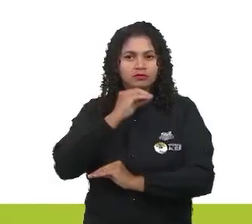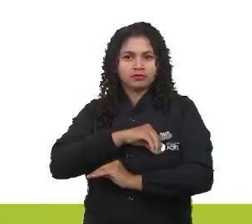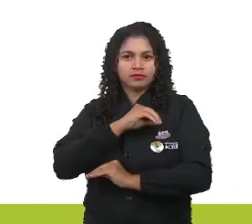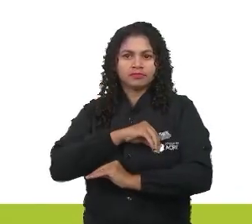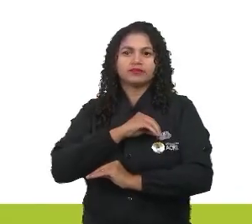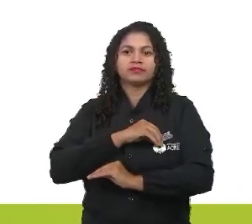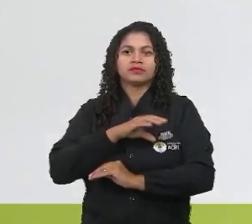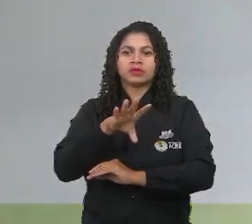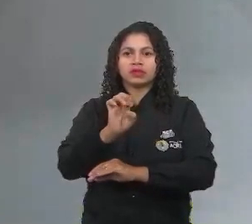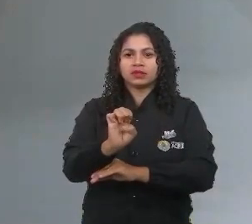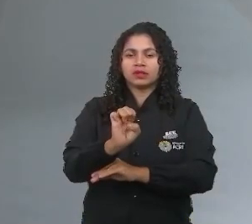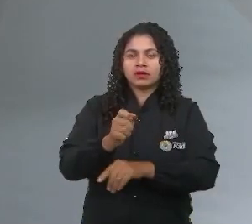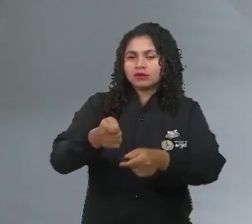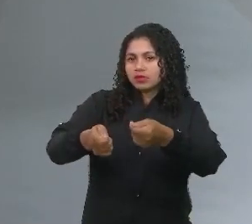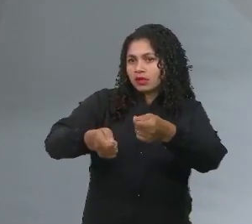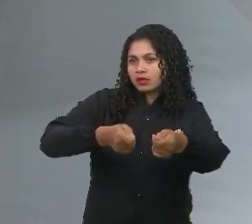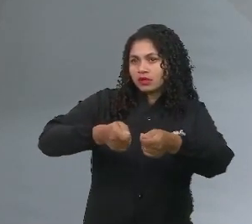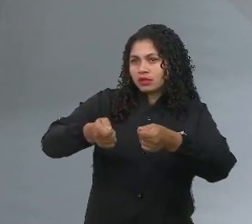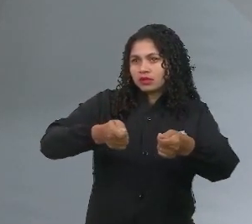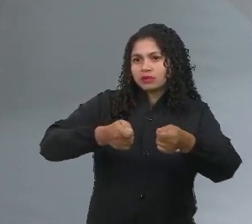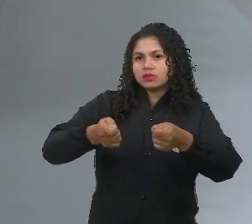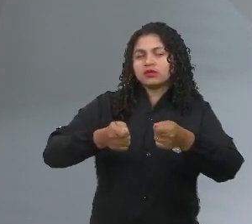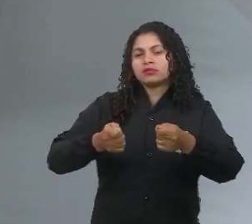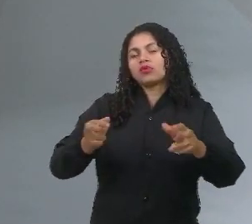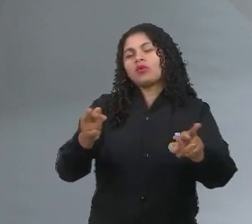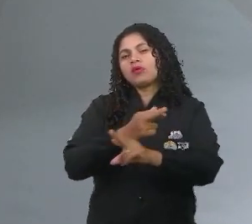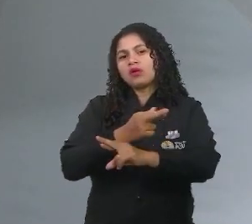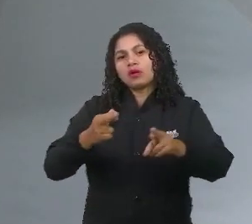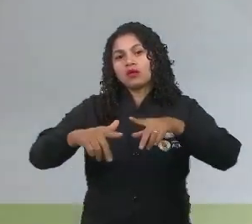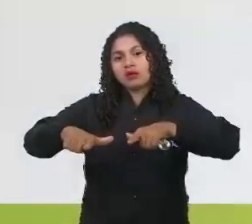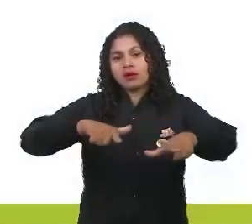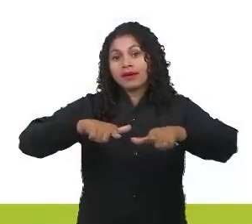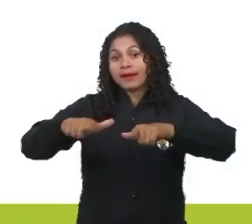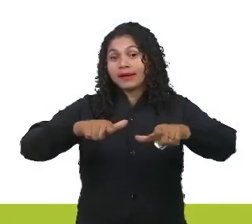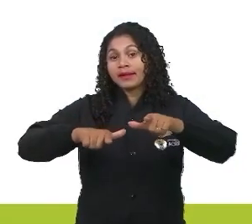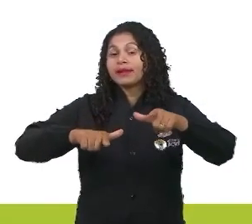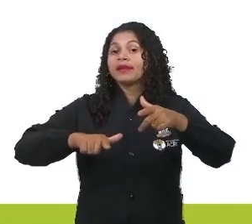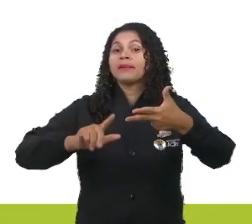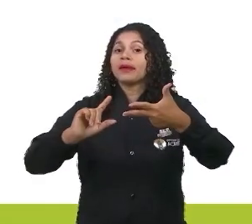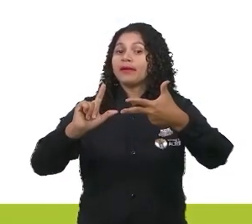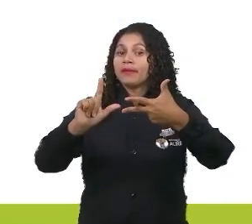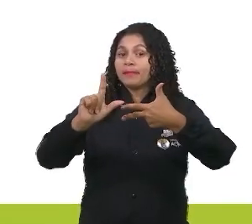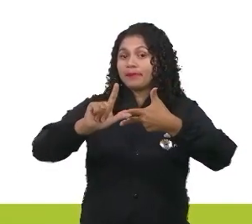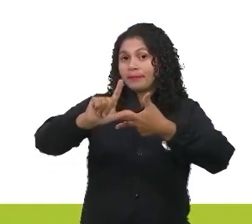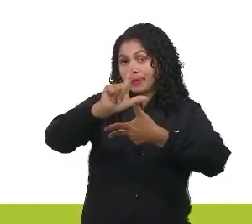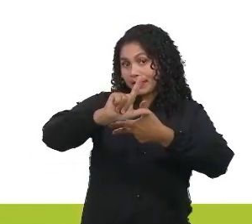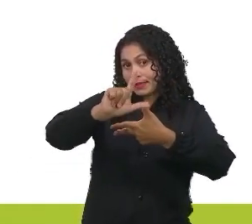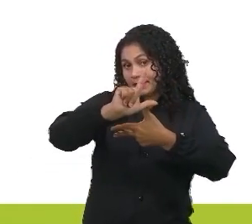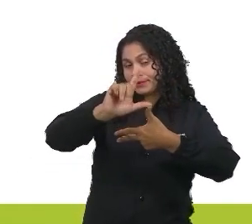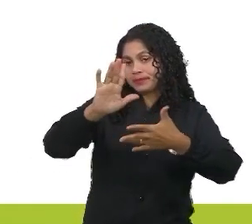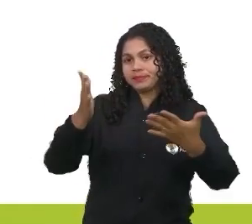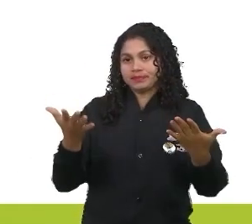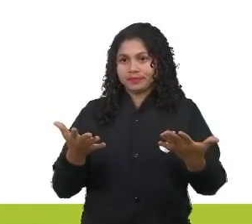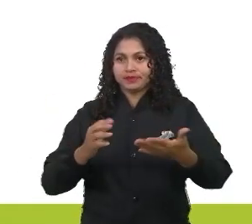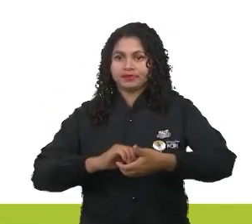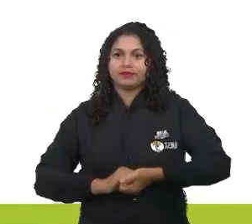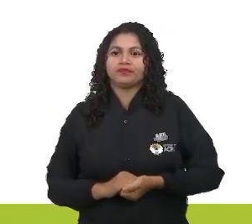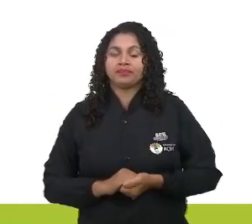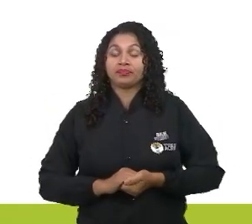relações de trabalho pelo legislativo. Vamos visualizar qual a alternativa correta